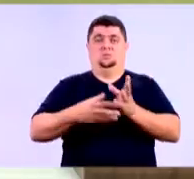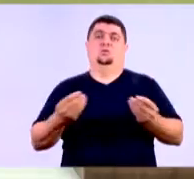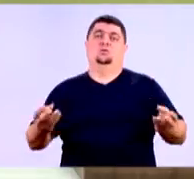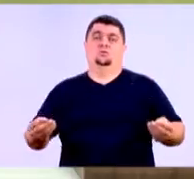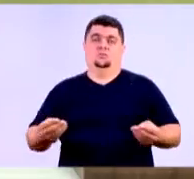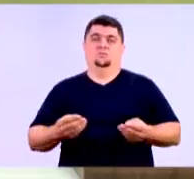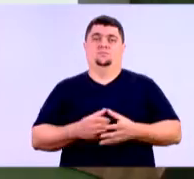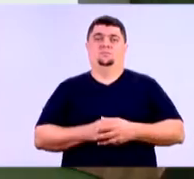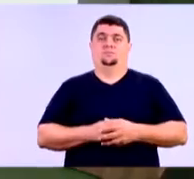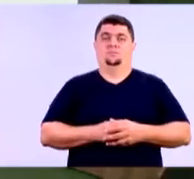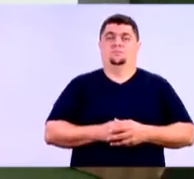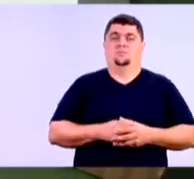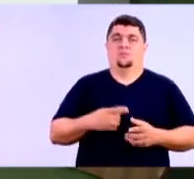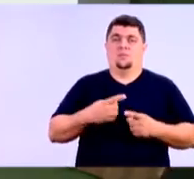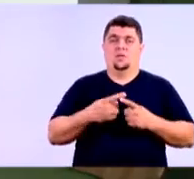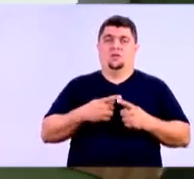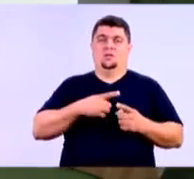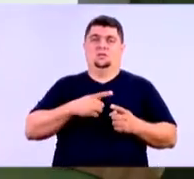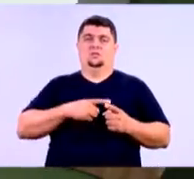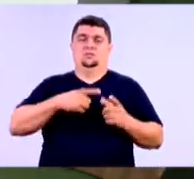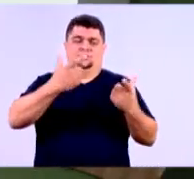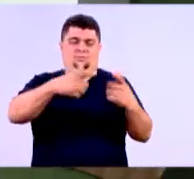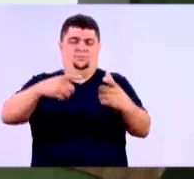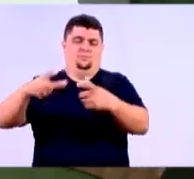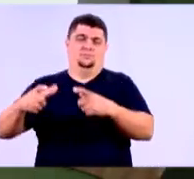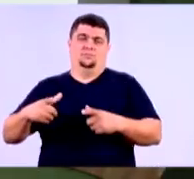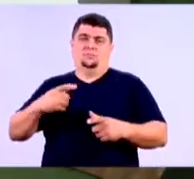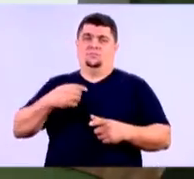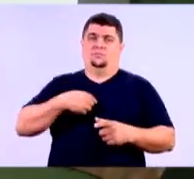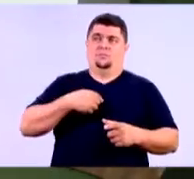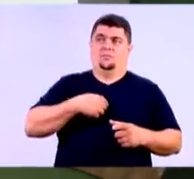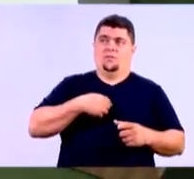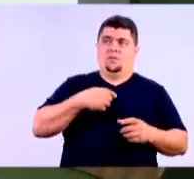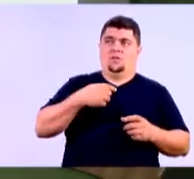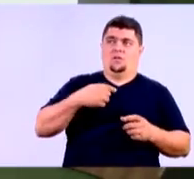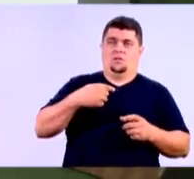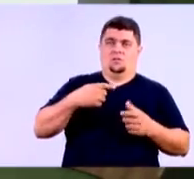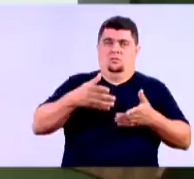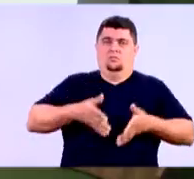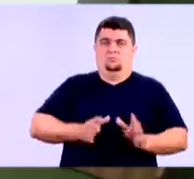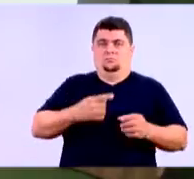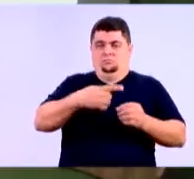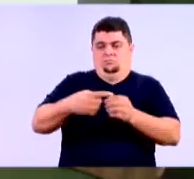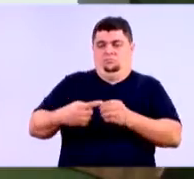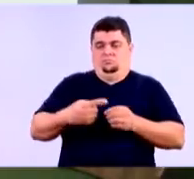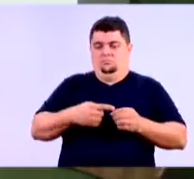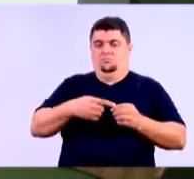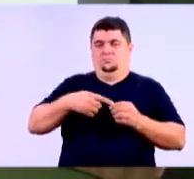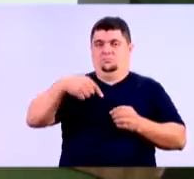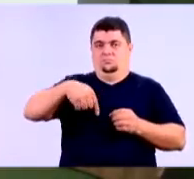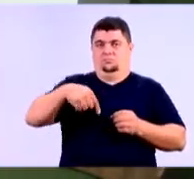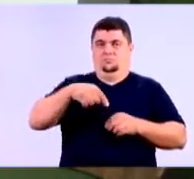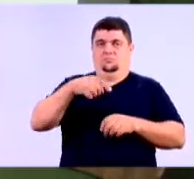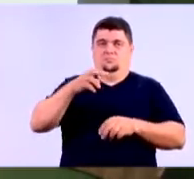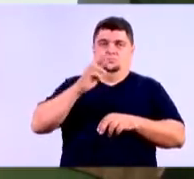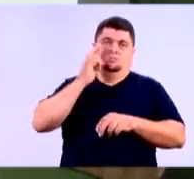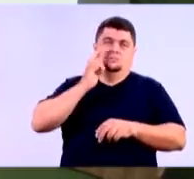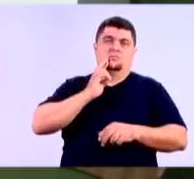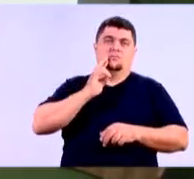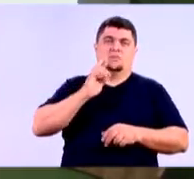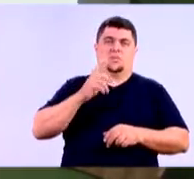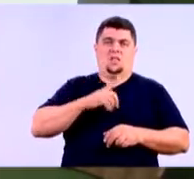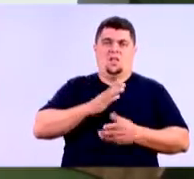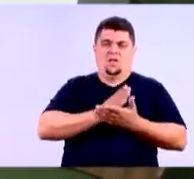E principalmente porque tem muita questão de regionalismo, né, professor? Eu sou aqui do interior do estado, então eu sei que no interior do estado, quando alguém chega de calça suja,